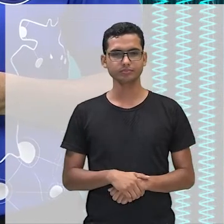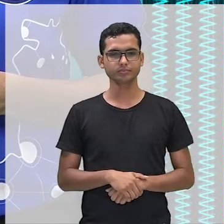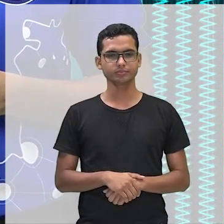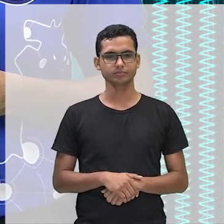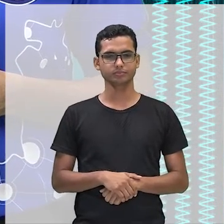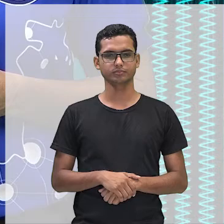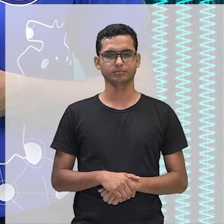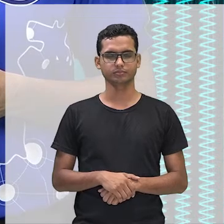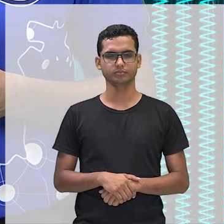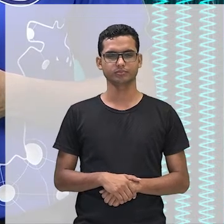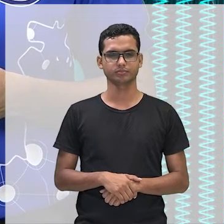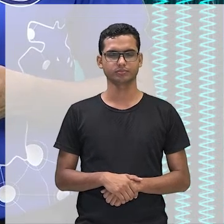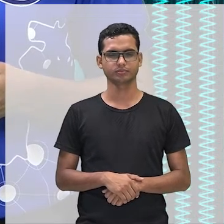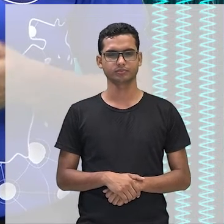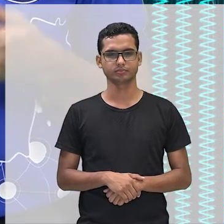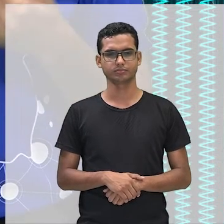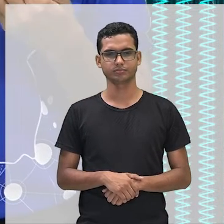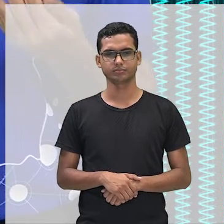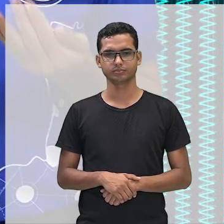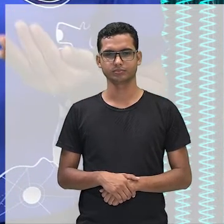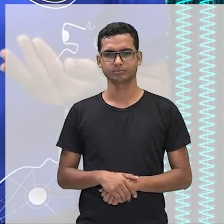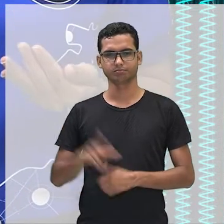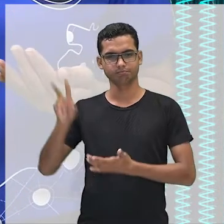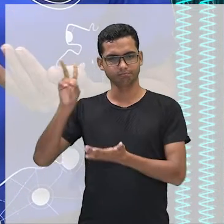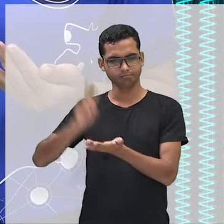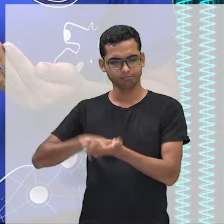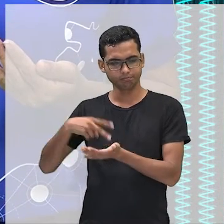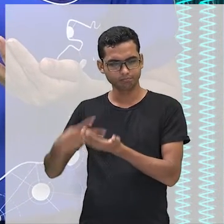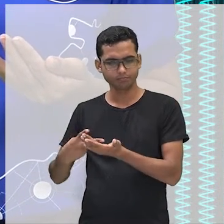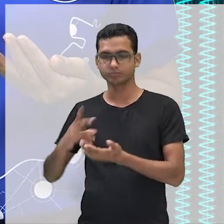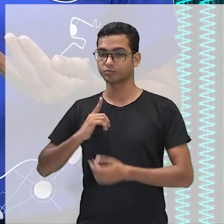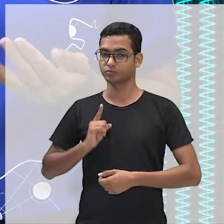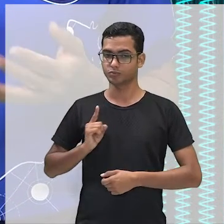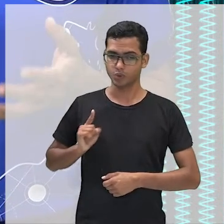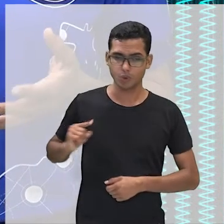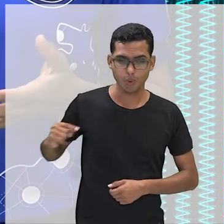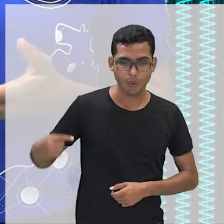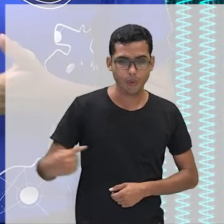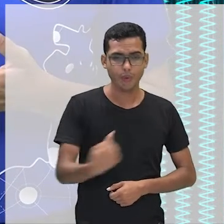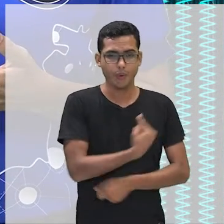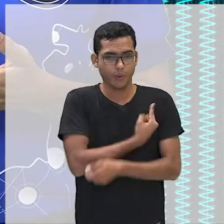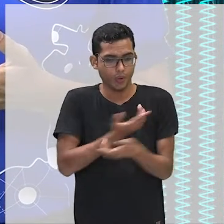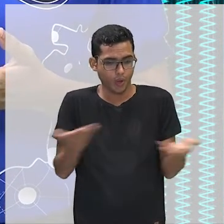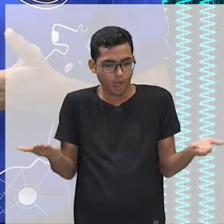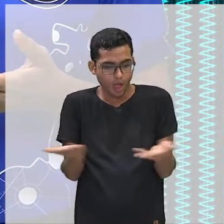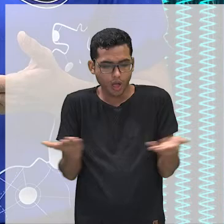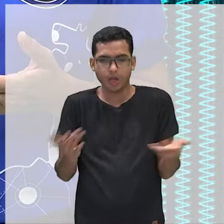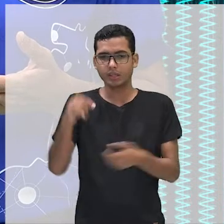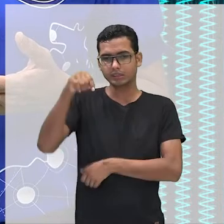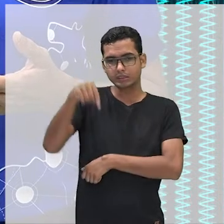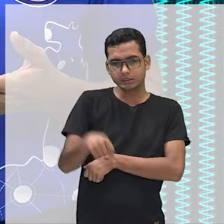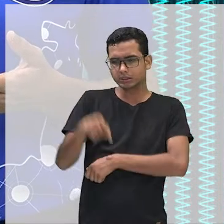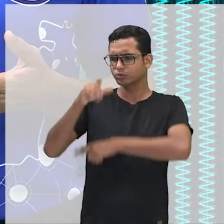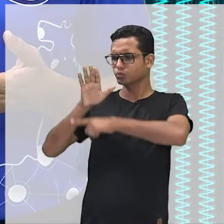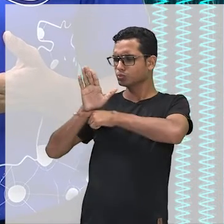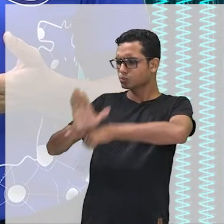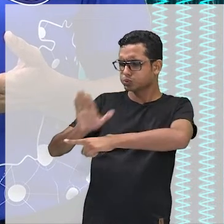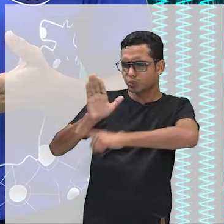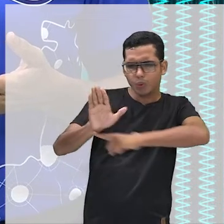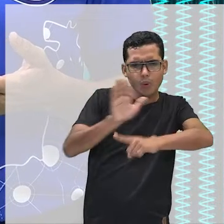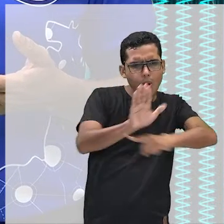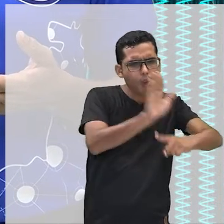We are here to help. Nós estamos aqui para ajudar. Count